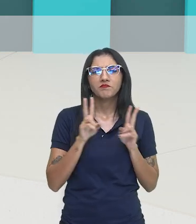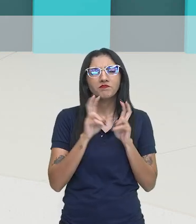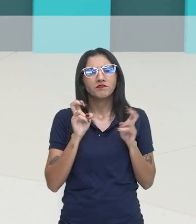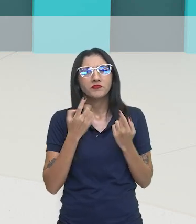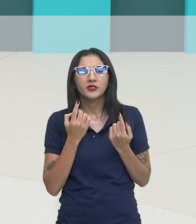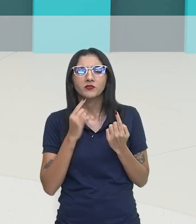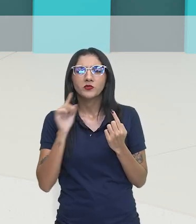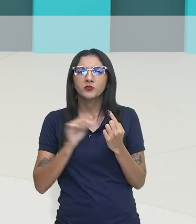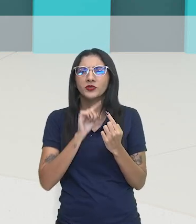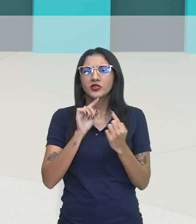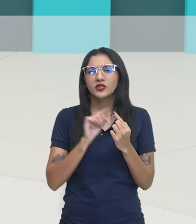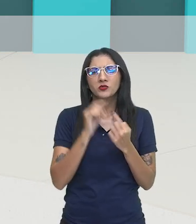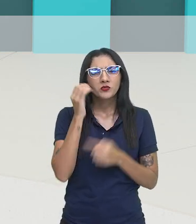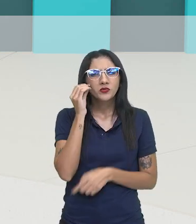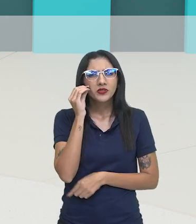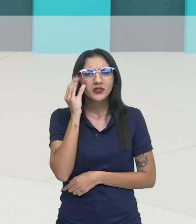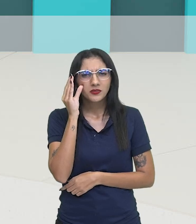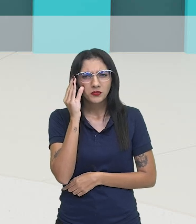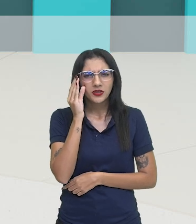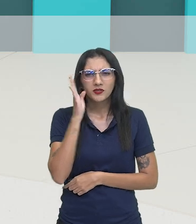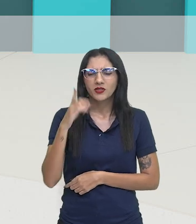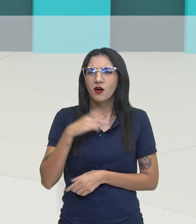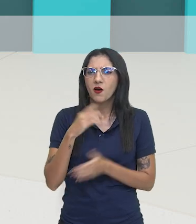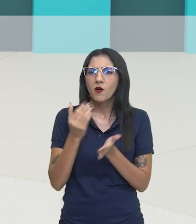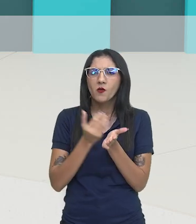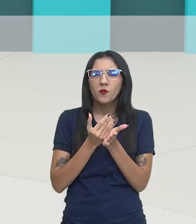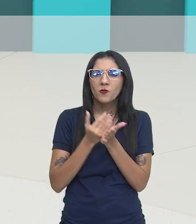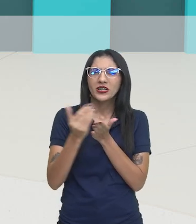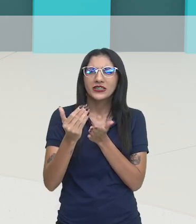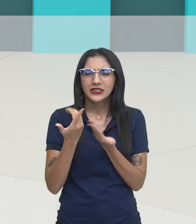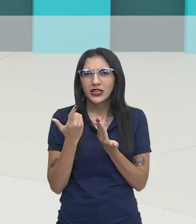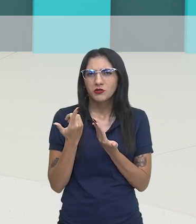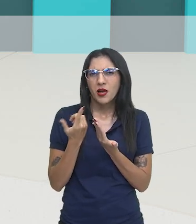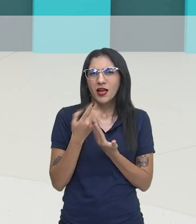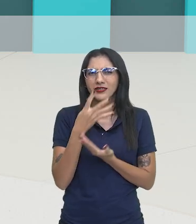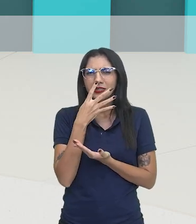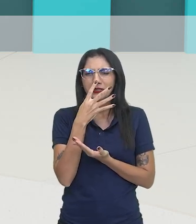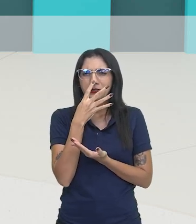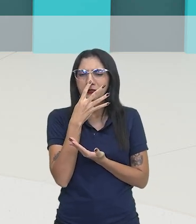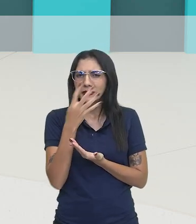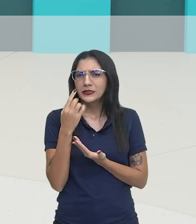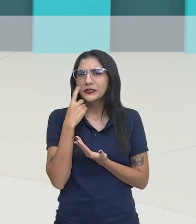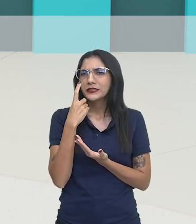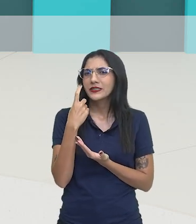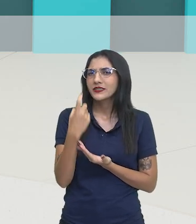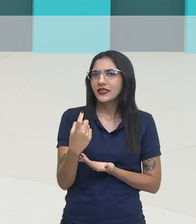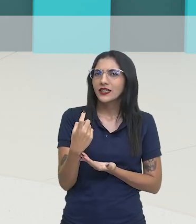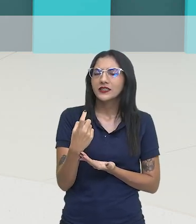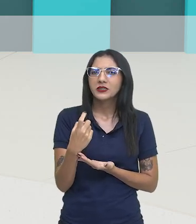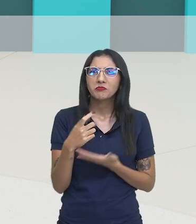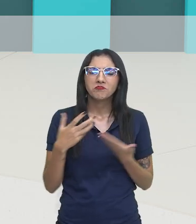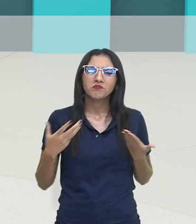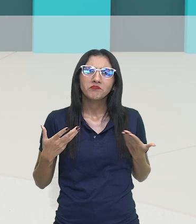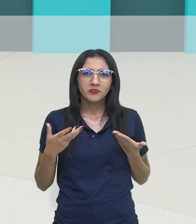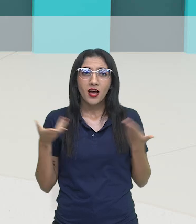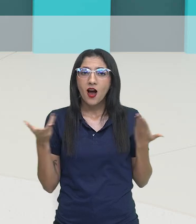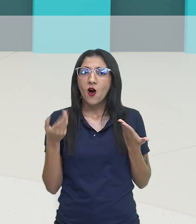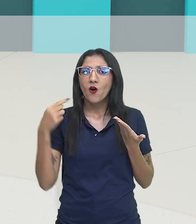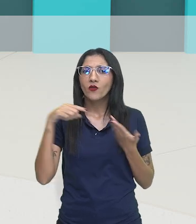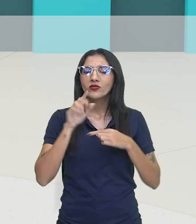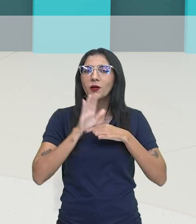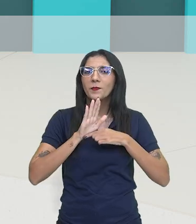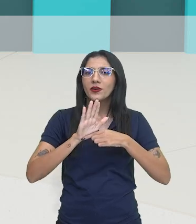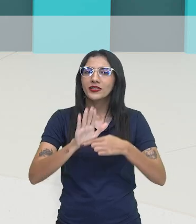de conhecimento já lacrando, bastante polêmico. Senhoras e senhores, eu lhes